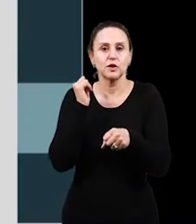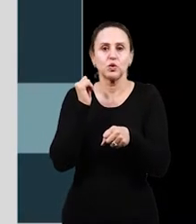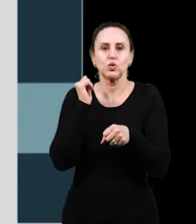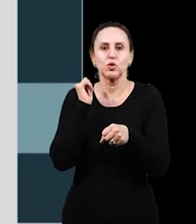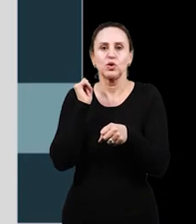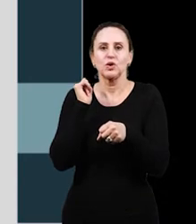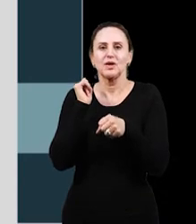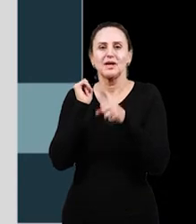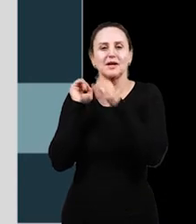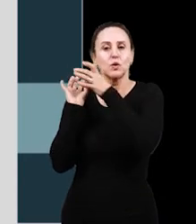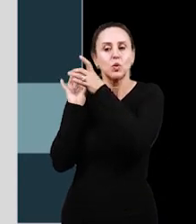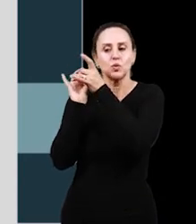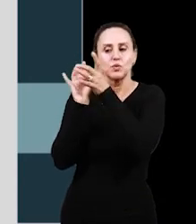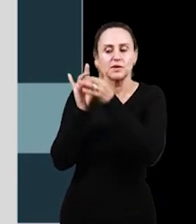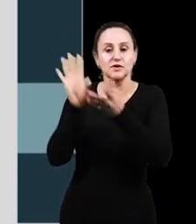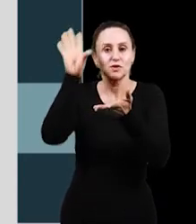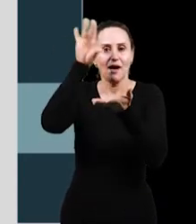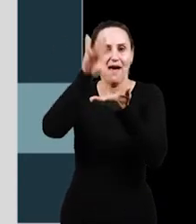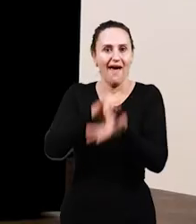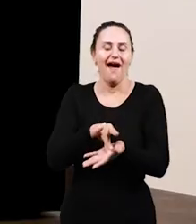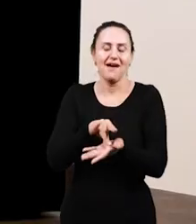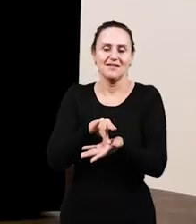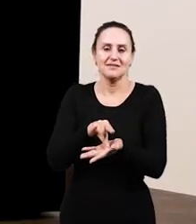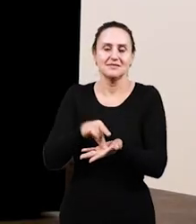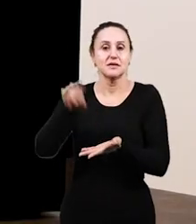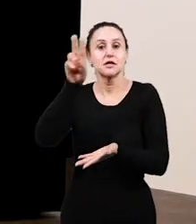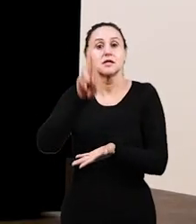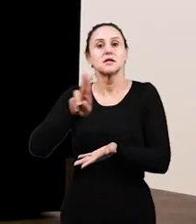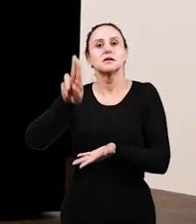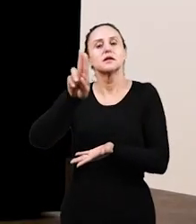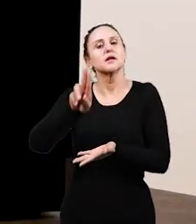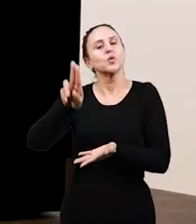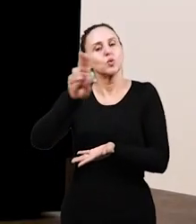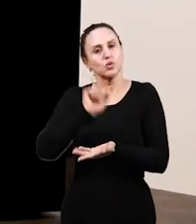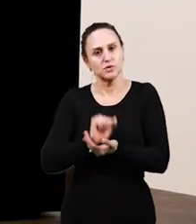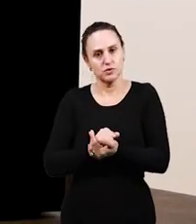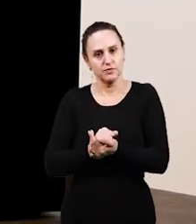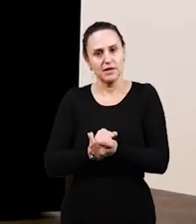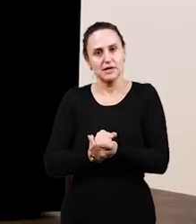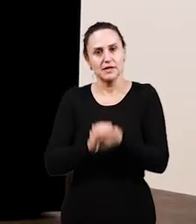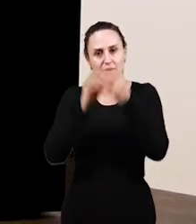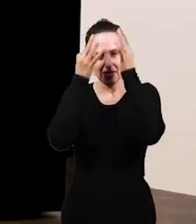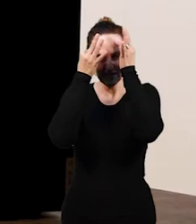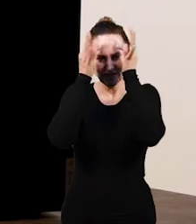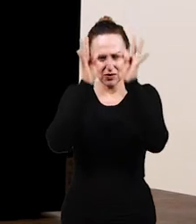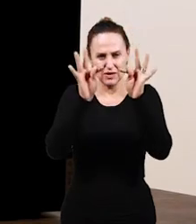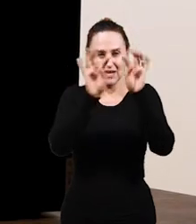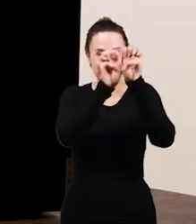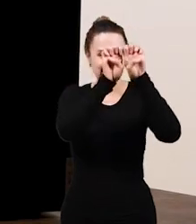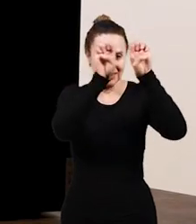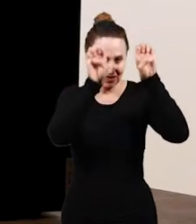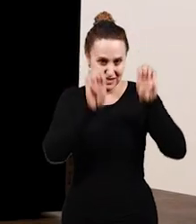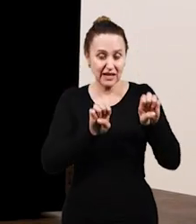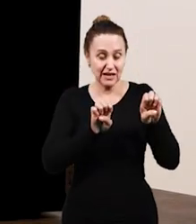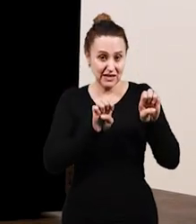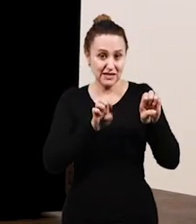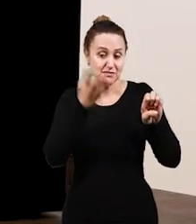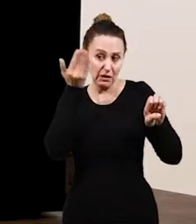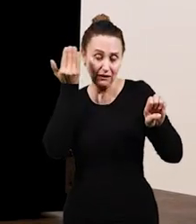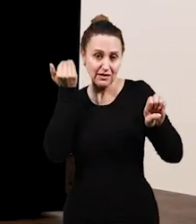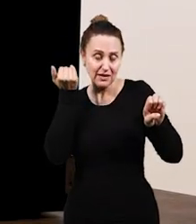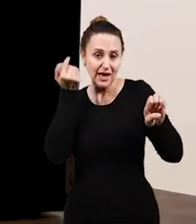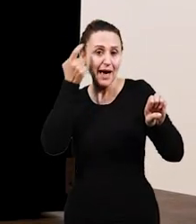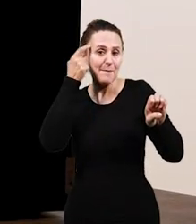situações reais de uso então isso precisa ficar muito claro né é as teorias estruturalistas elas e